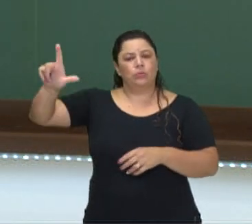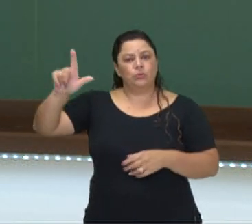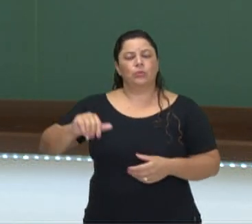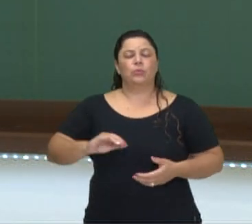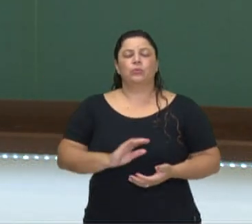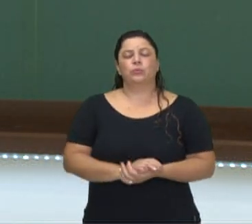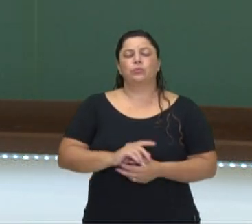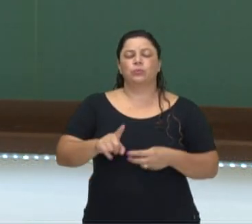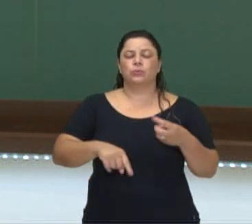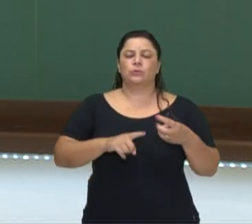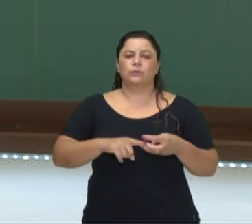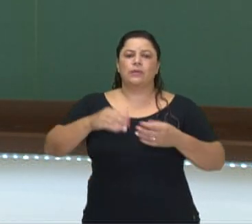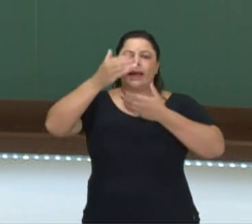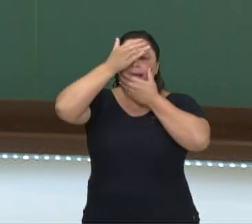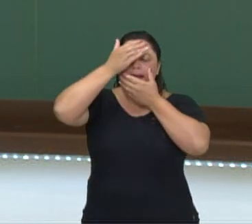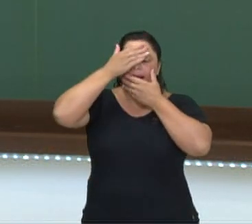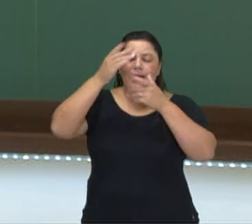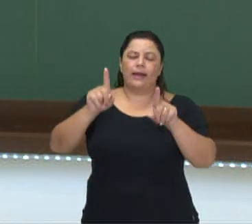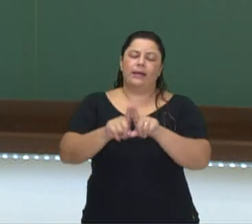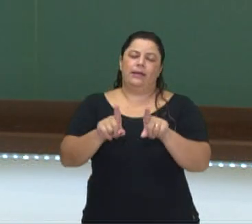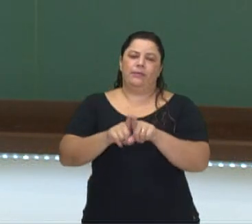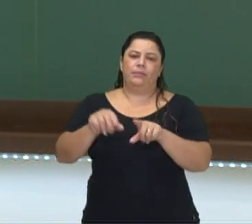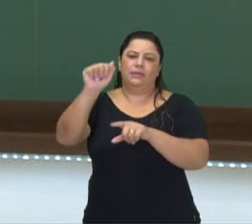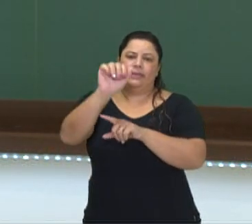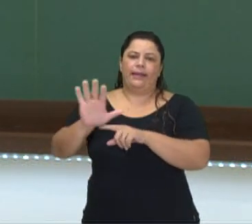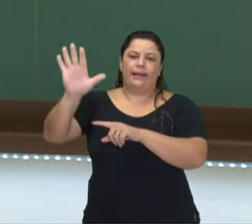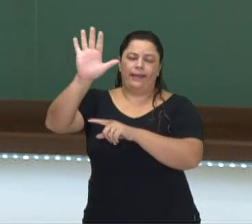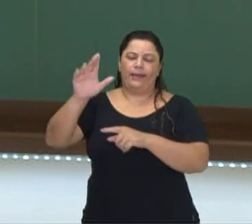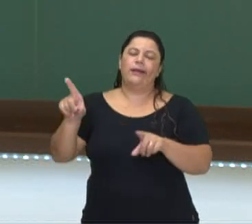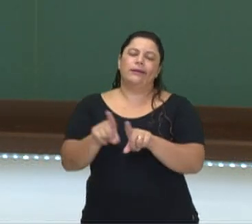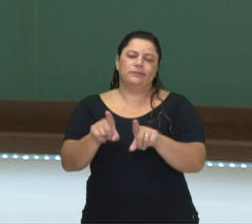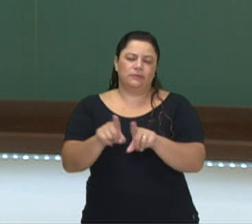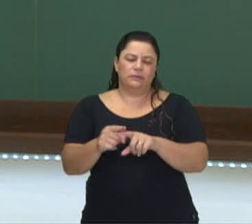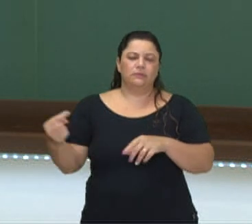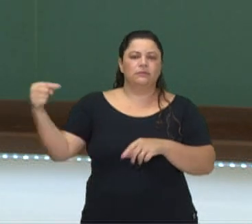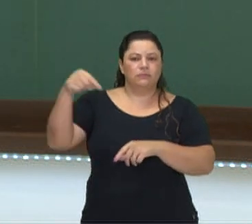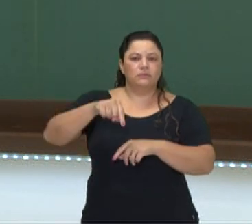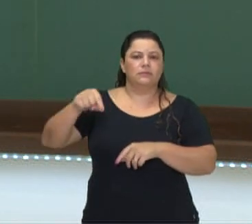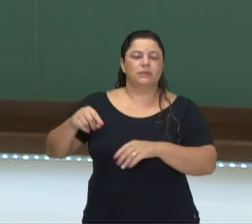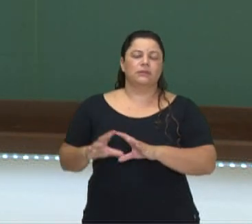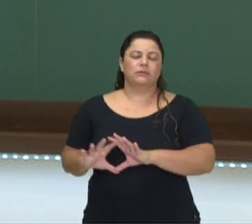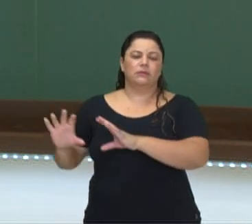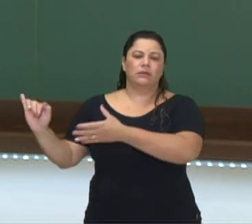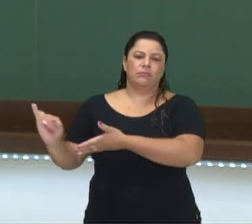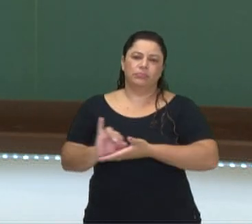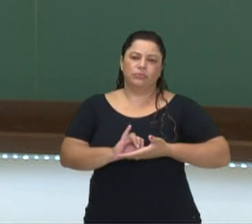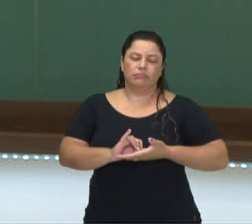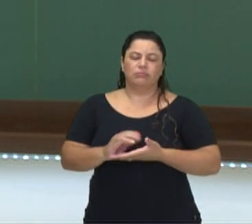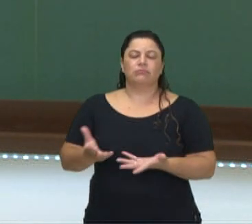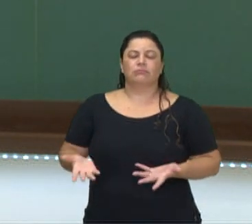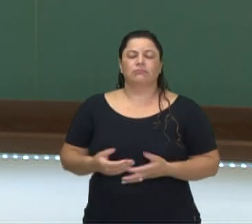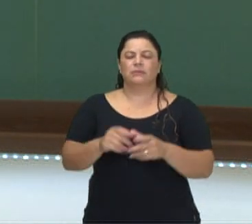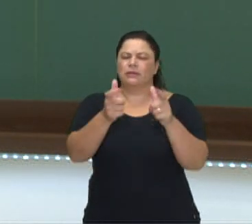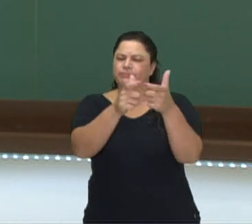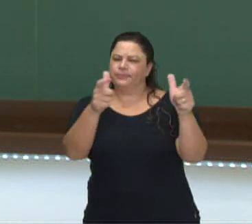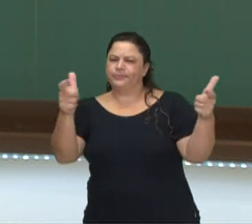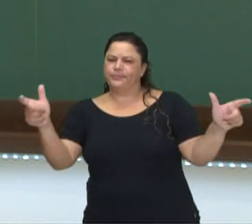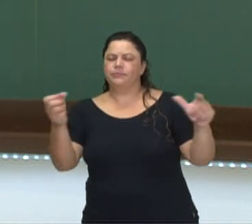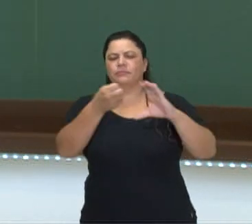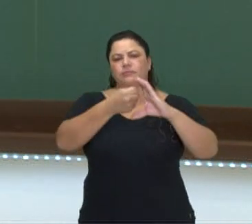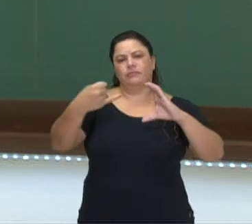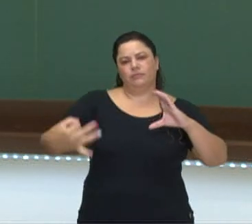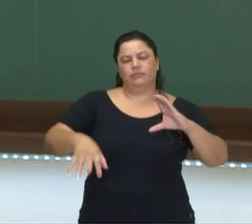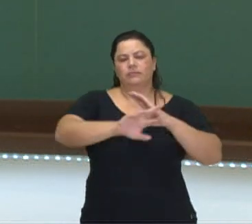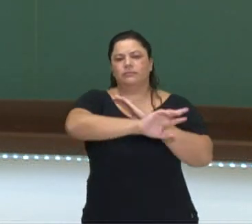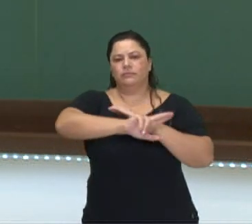né? Árabes e asiáticos. Então isso só amplia essa diversidade do território brasileiro, essas